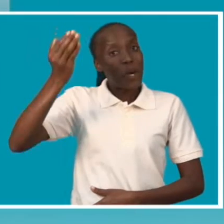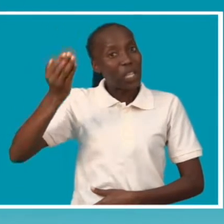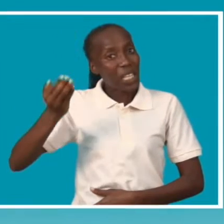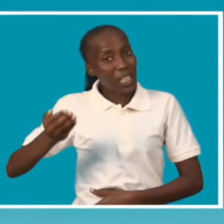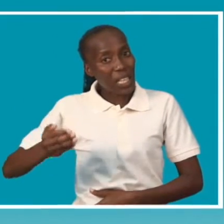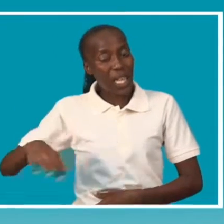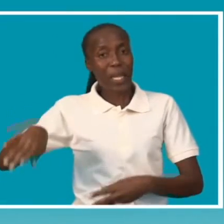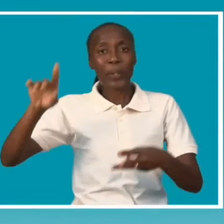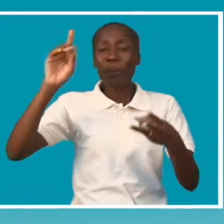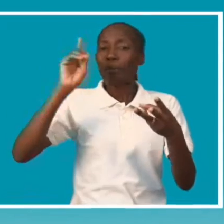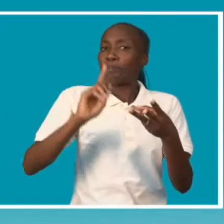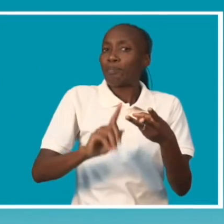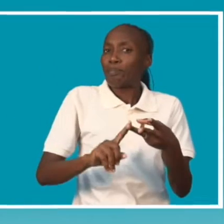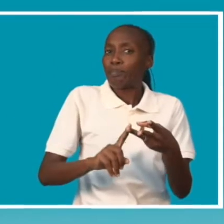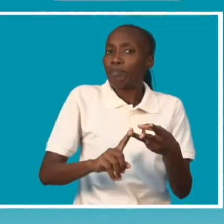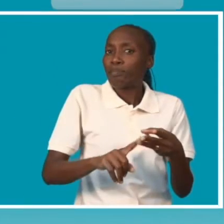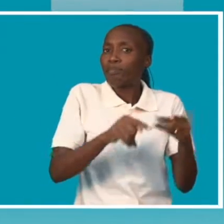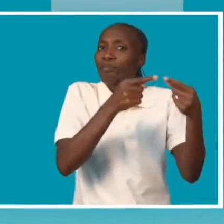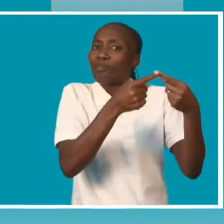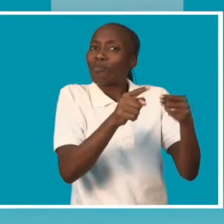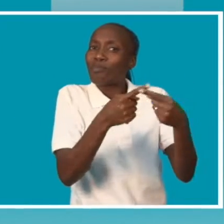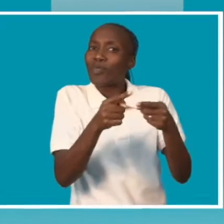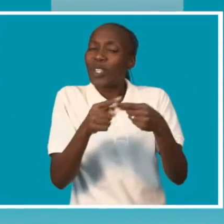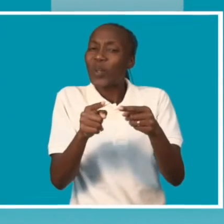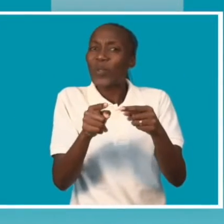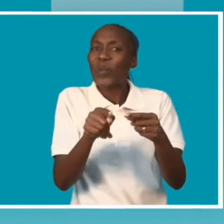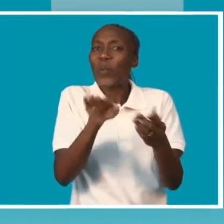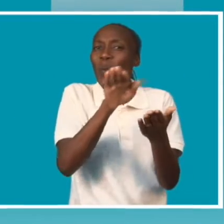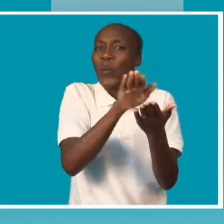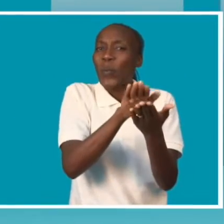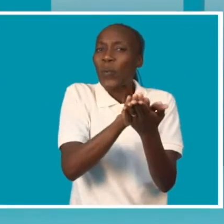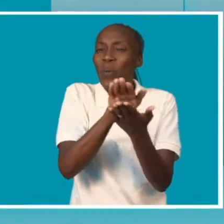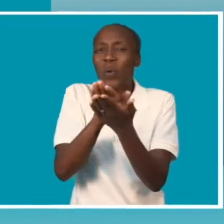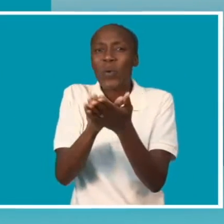abstratos, às vezes paisagens, né?